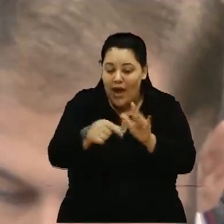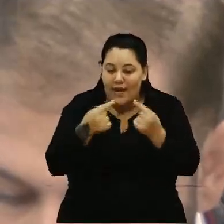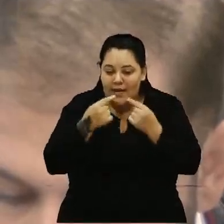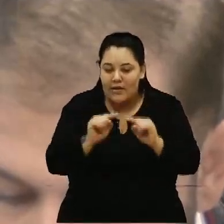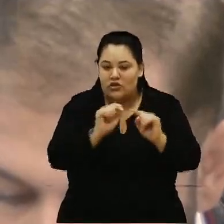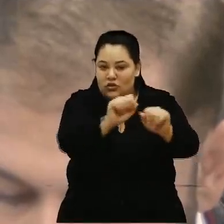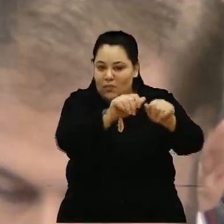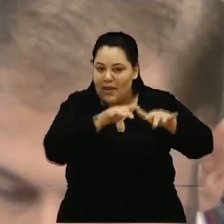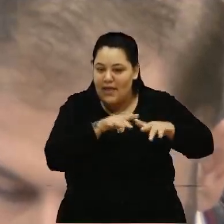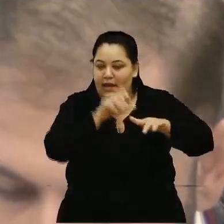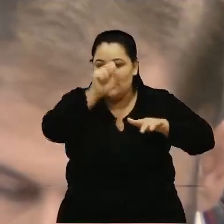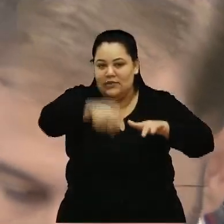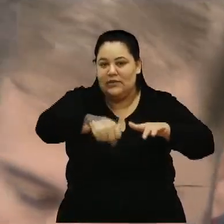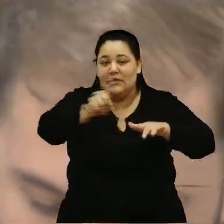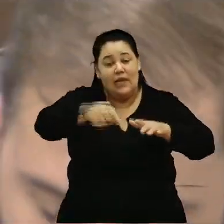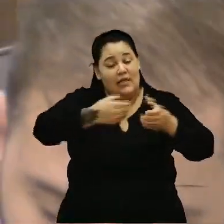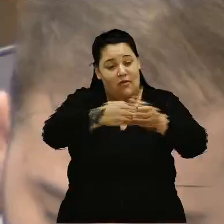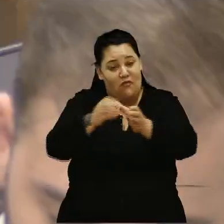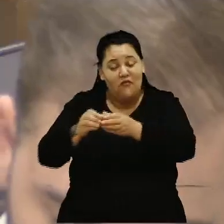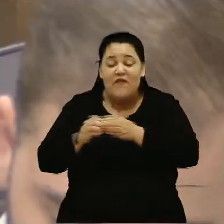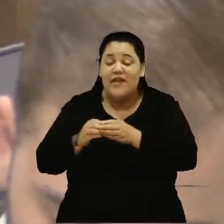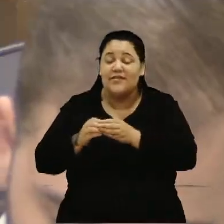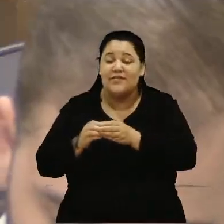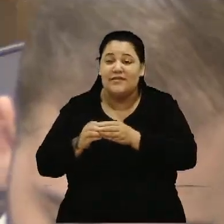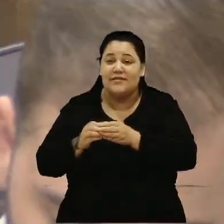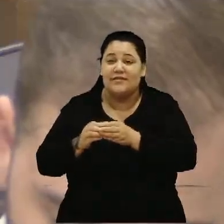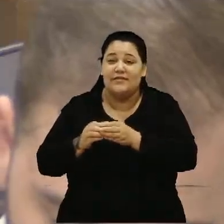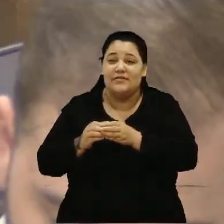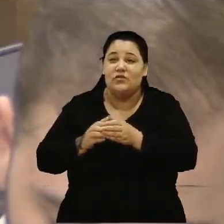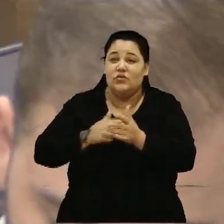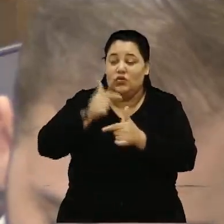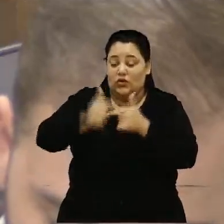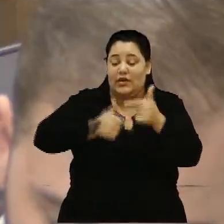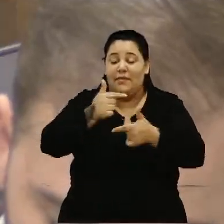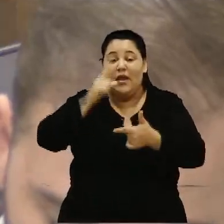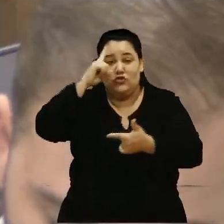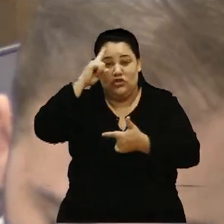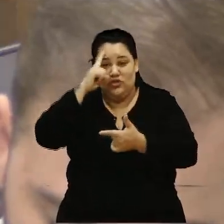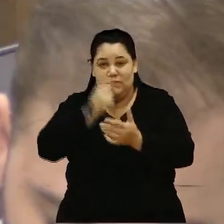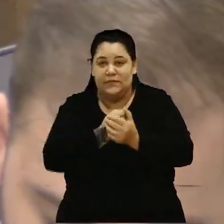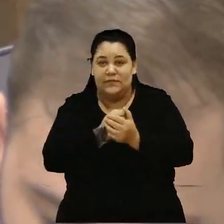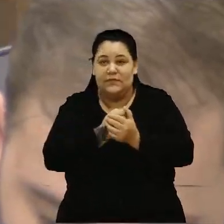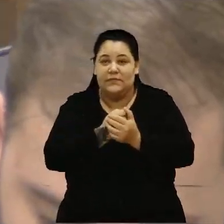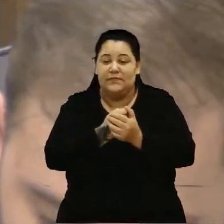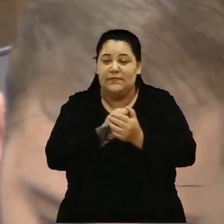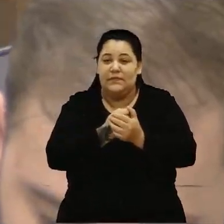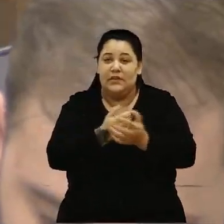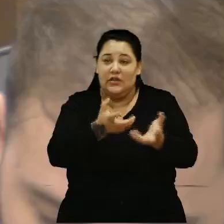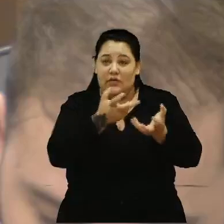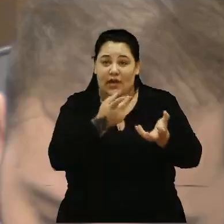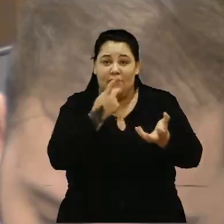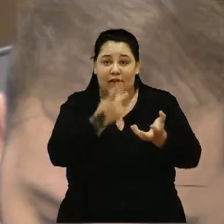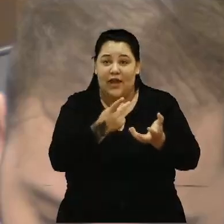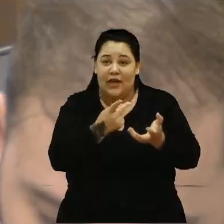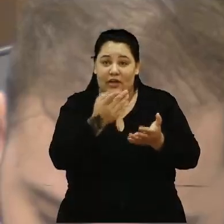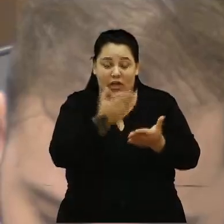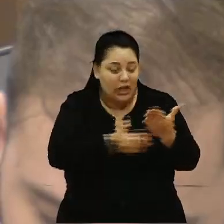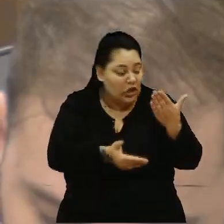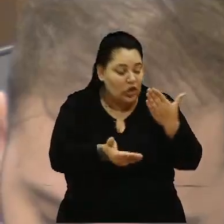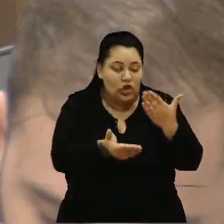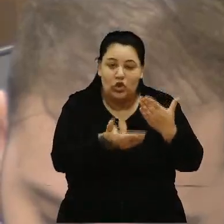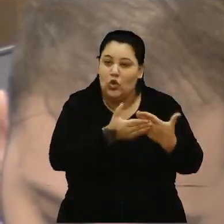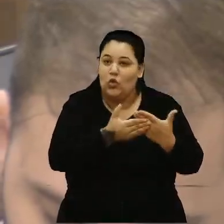e que é da convivência, né? Então, do trabalho do dia a dia. E eu quero dizer que toda a